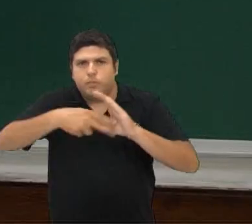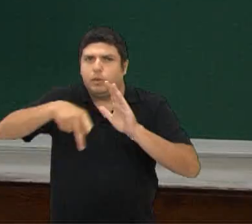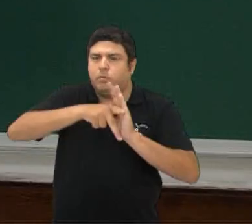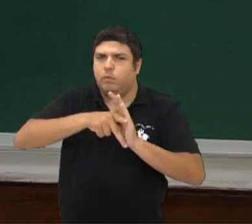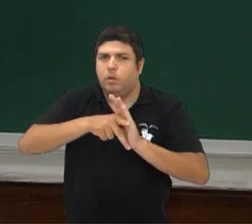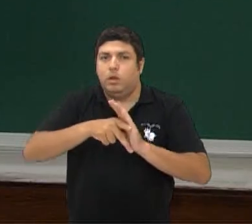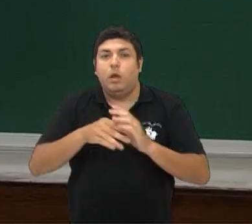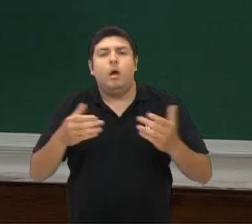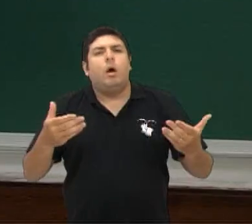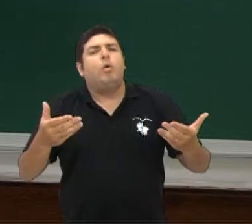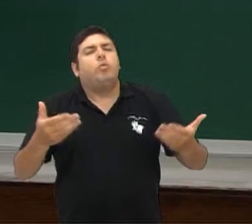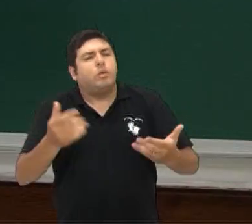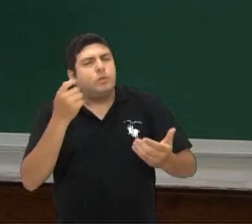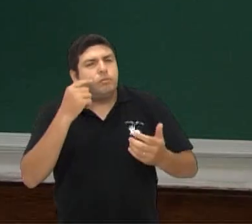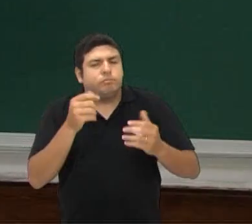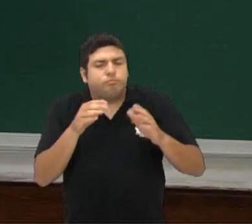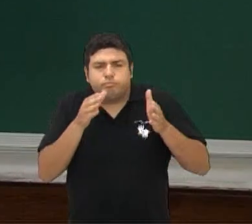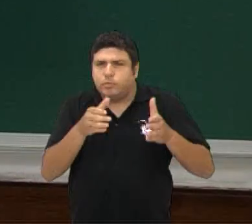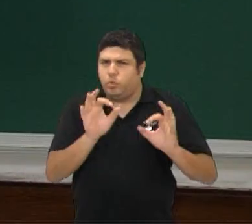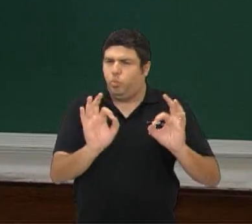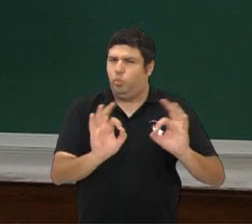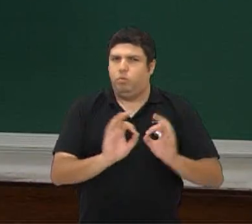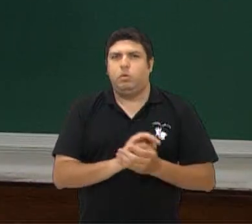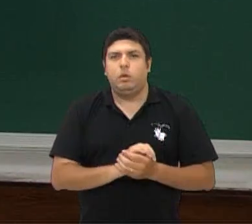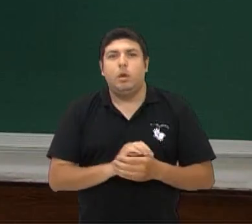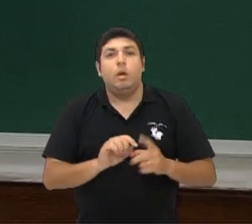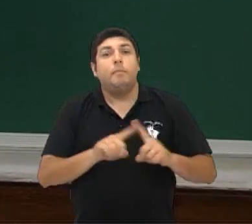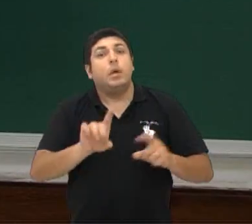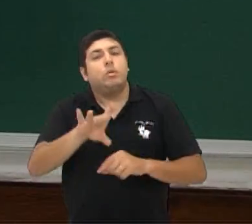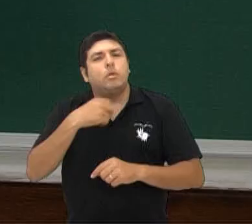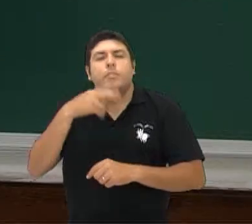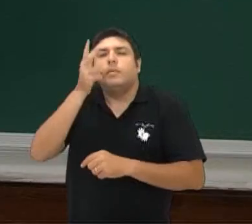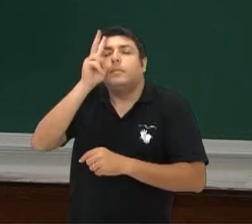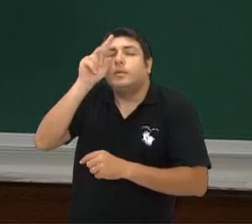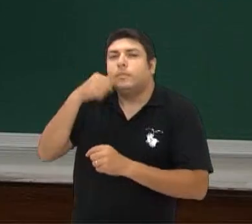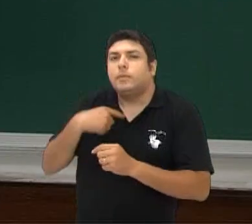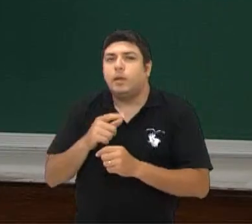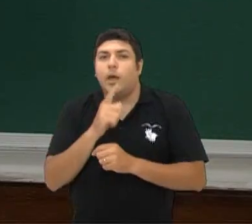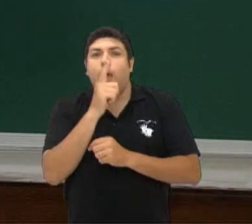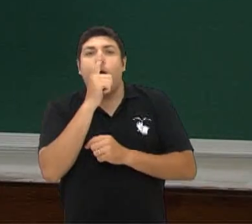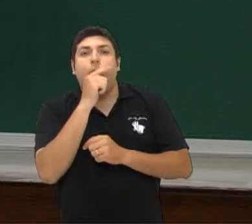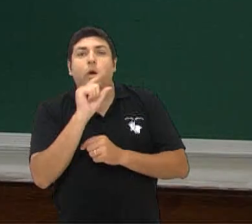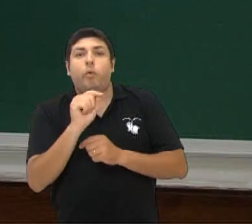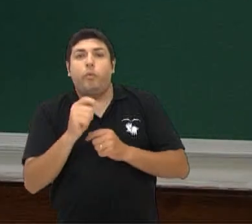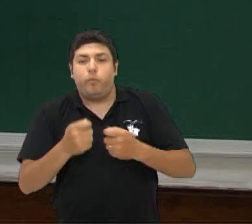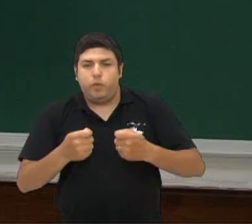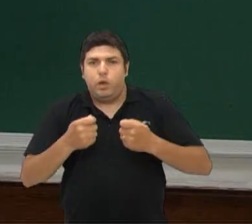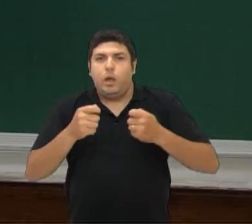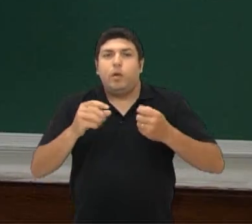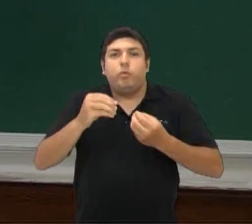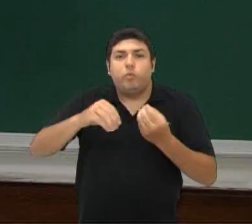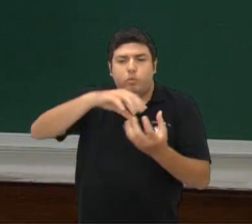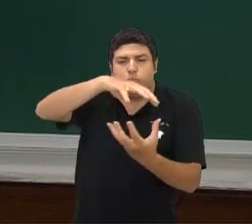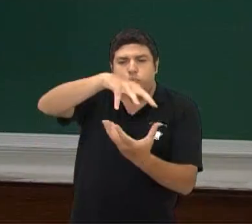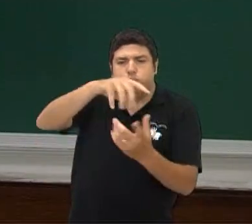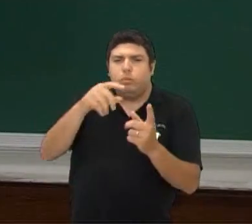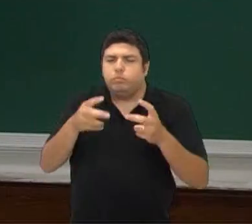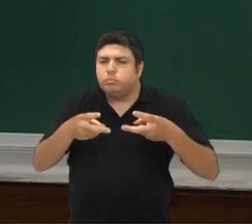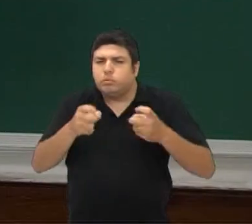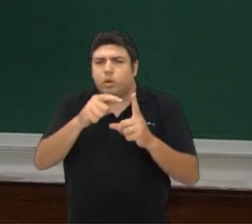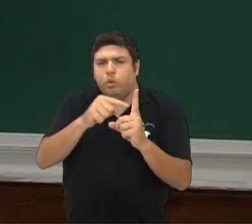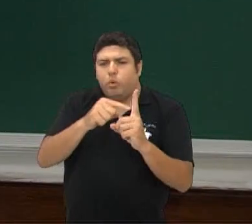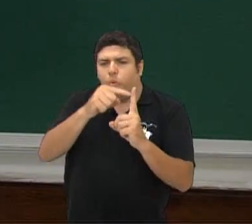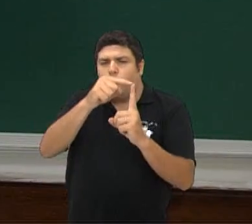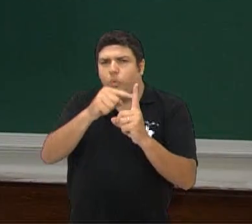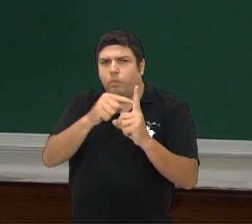gente vai falar, não vai focar tanto nessa parte. Mas só para relembrar, a água é um regulador de temperatura do planeta. Pensando no nosso corpo,